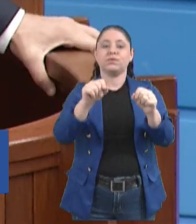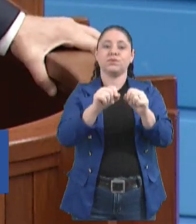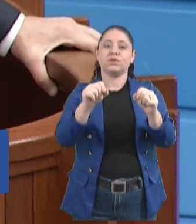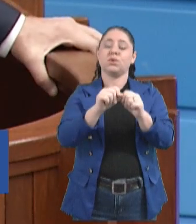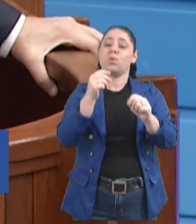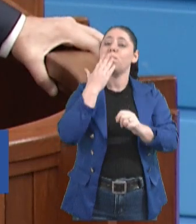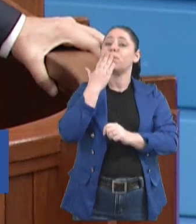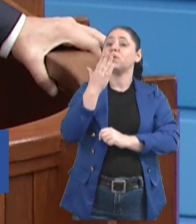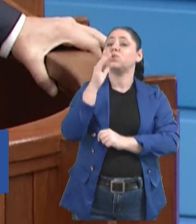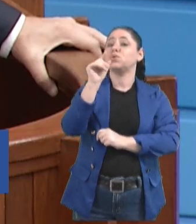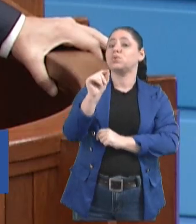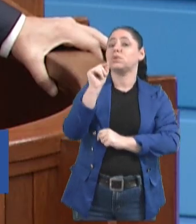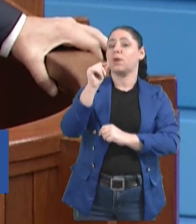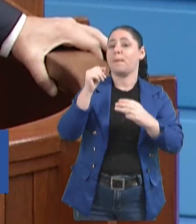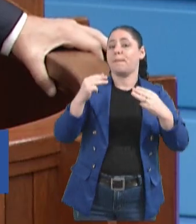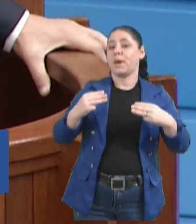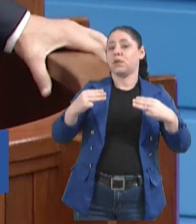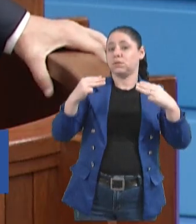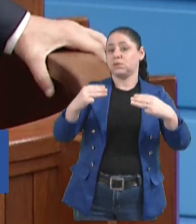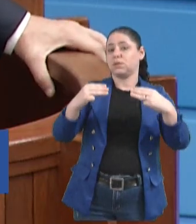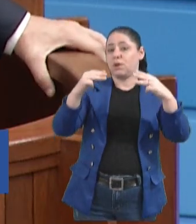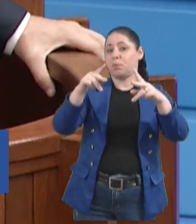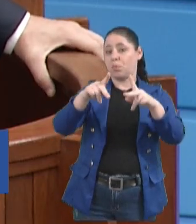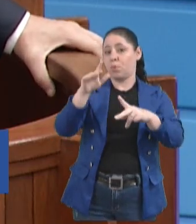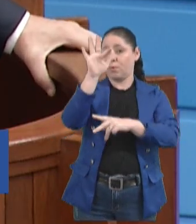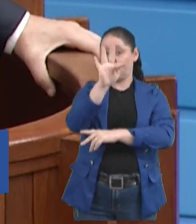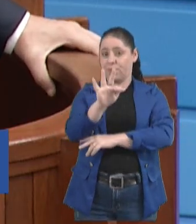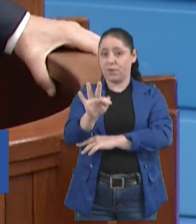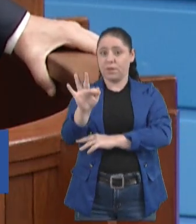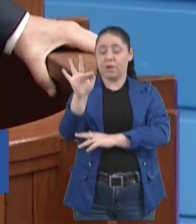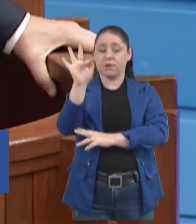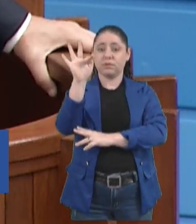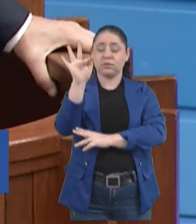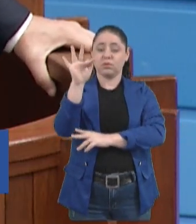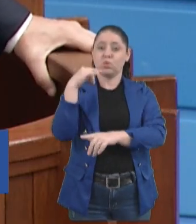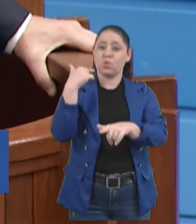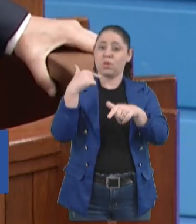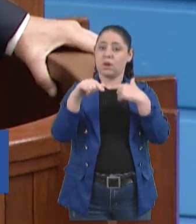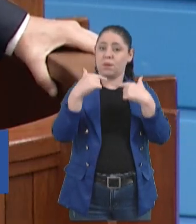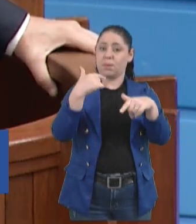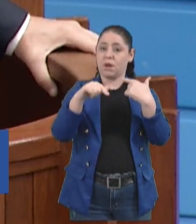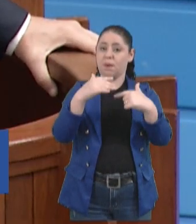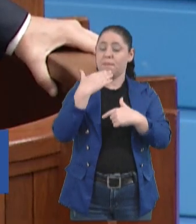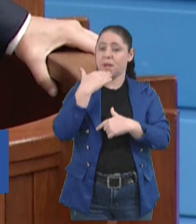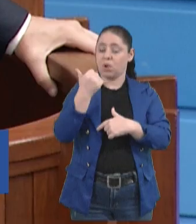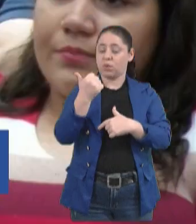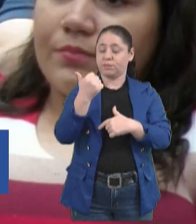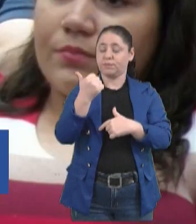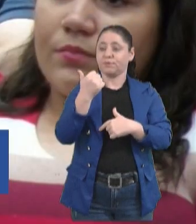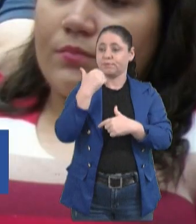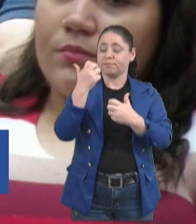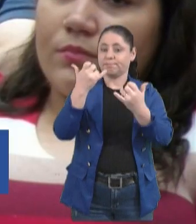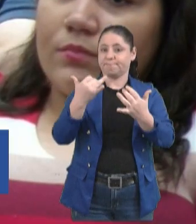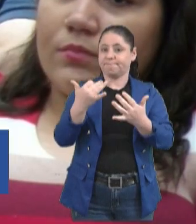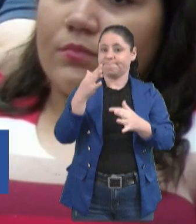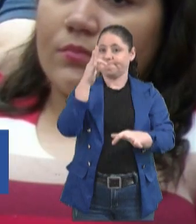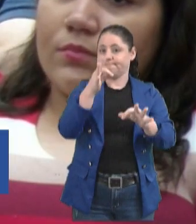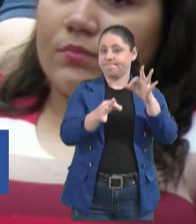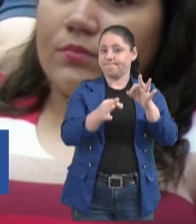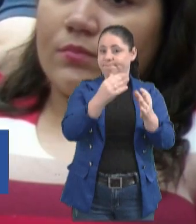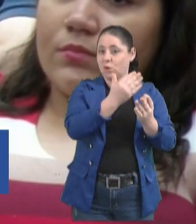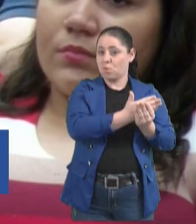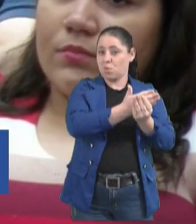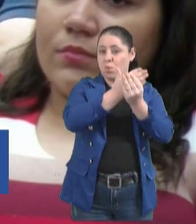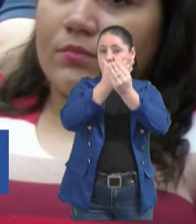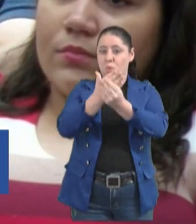um pedido do Ministério Público Federal do Trabalho, à Justiça, para que